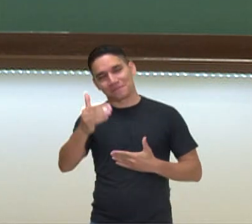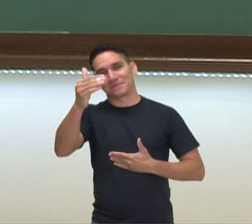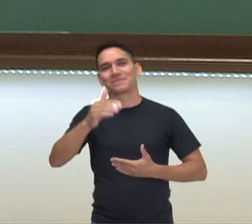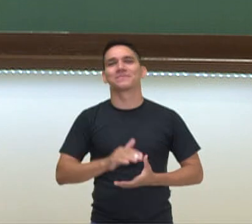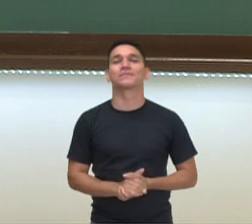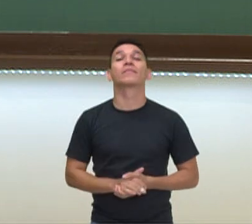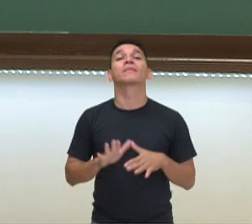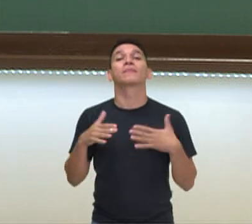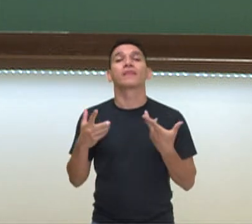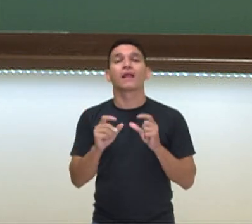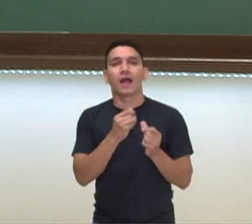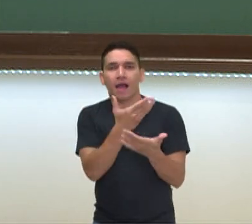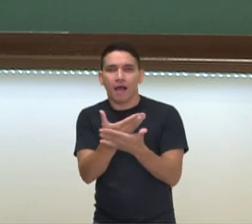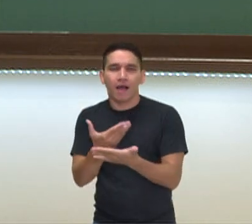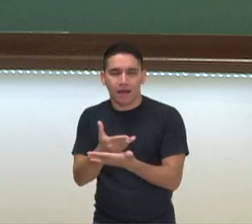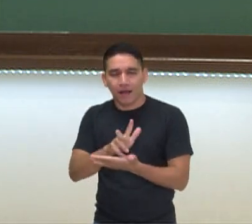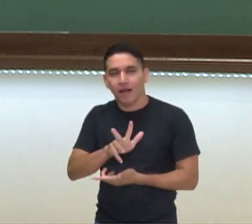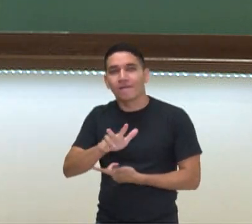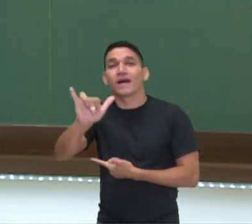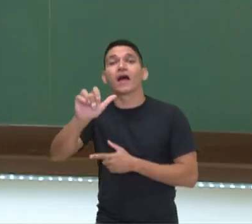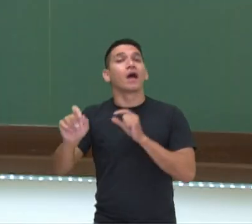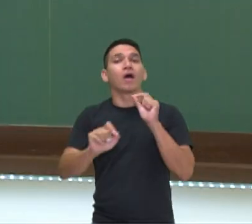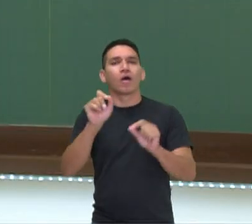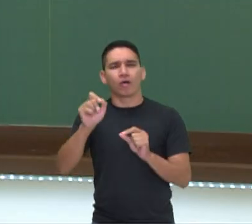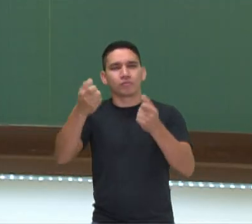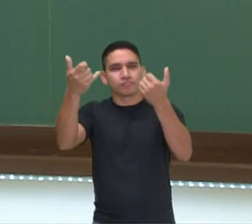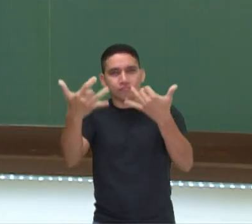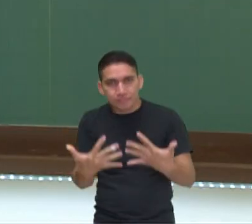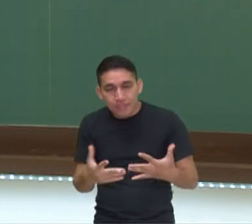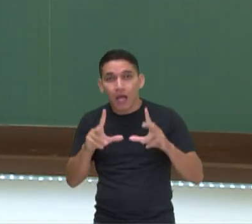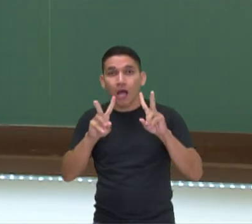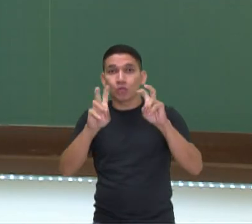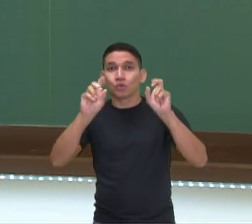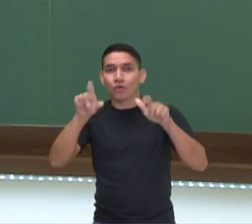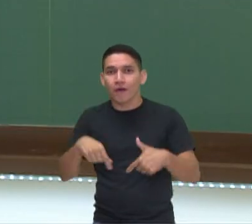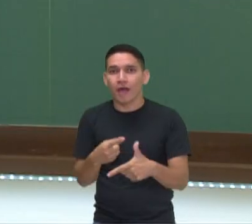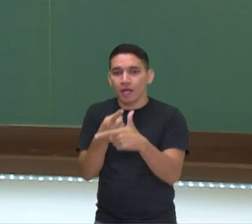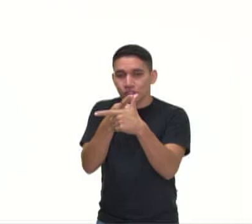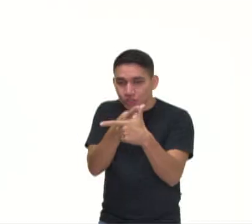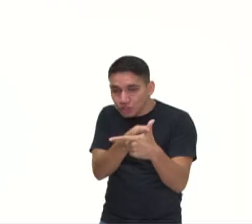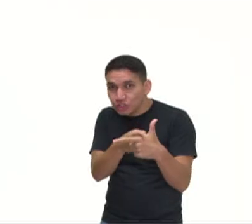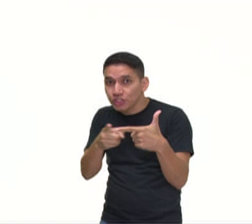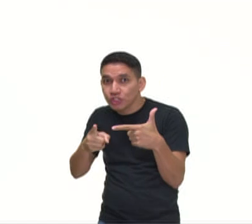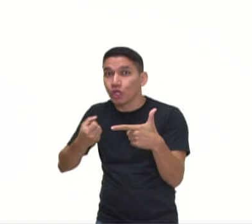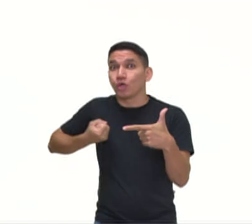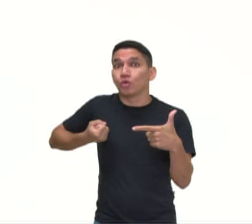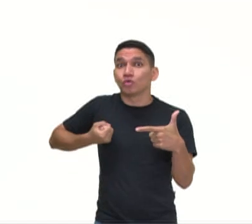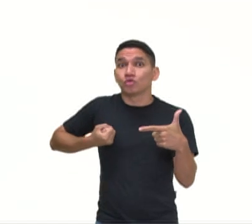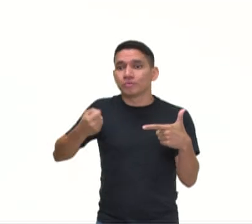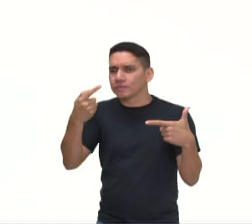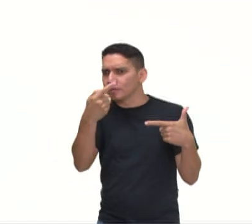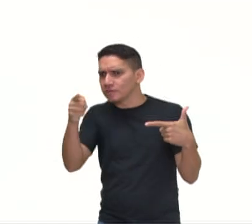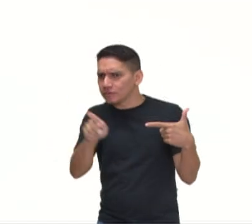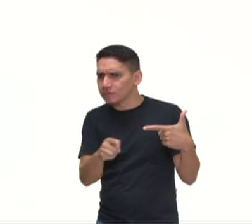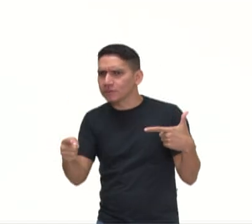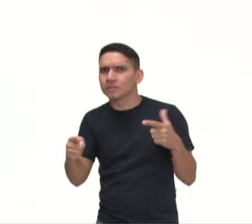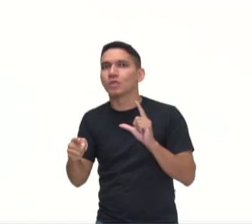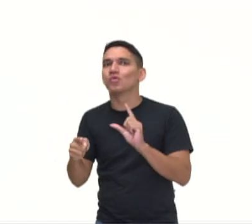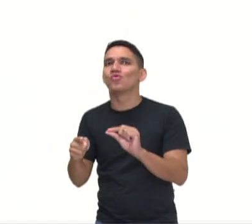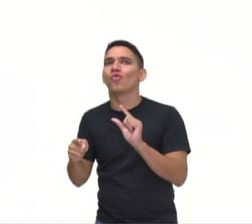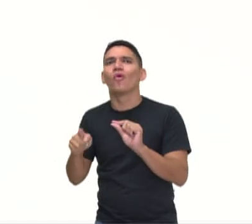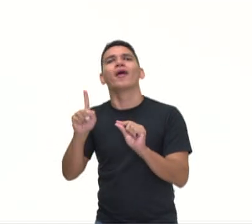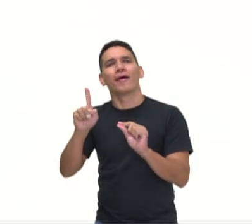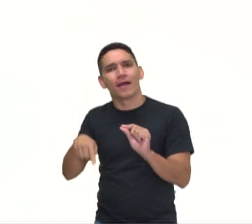vamos lá pessoal na aula de hoje nós vamos falar sobre a divisão de números inteiros isso mesmo